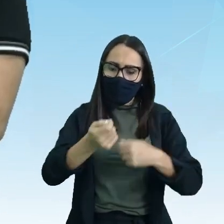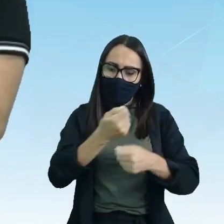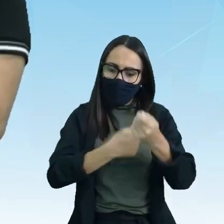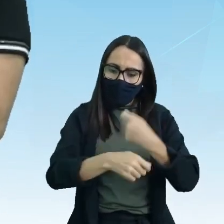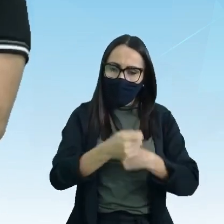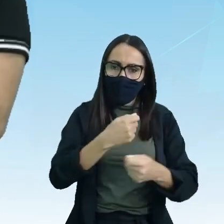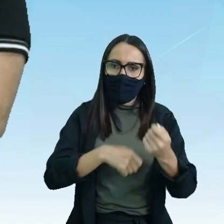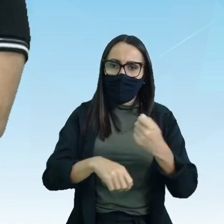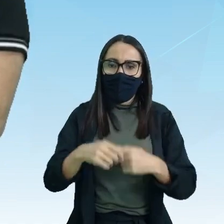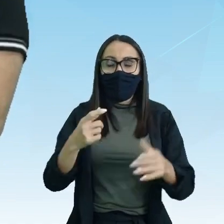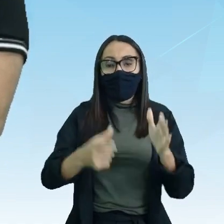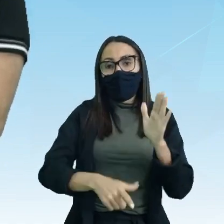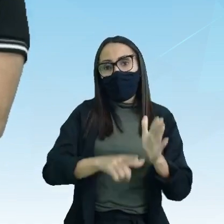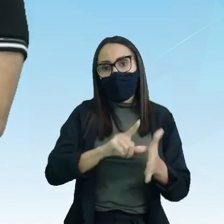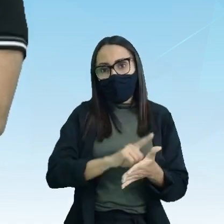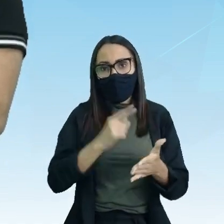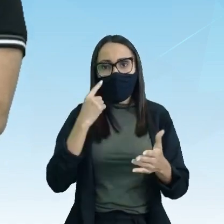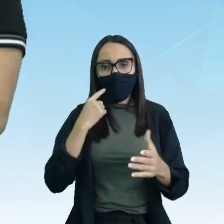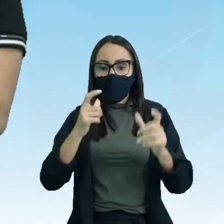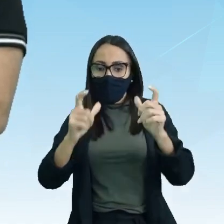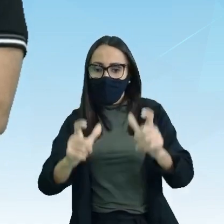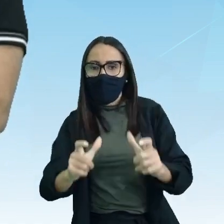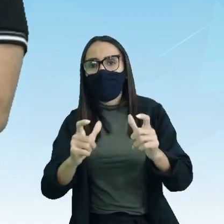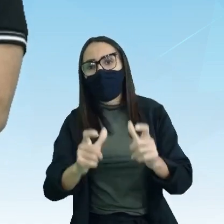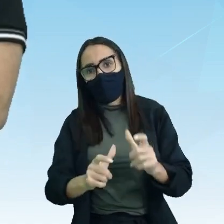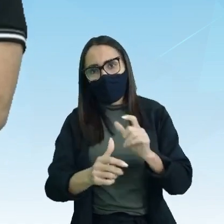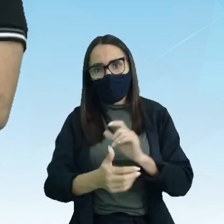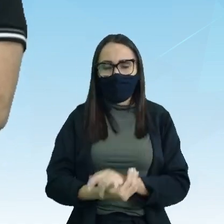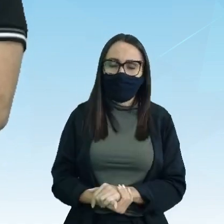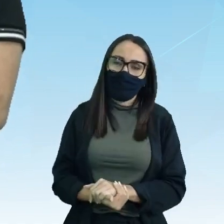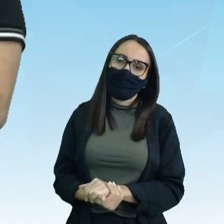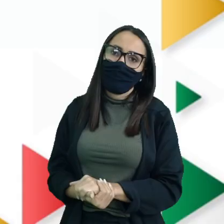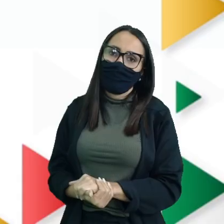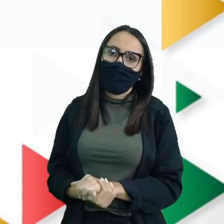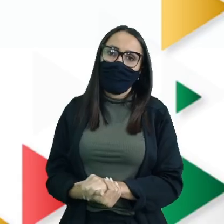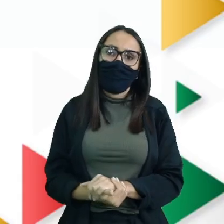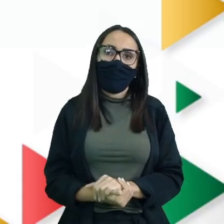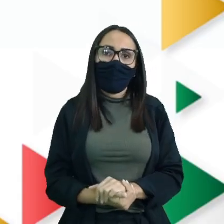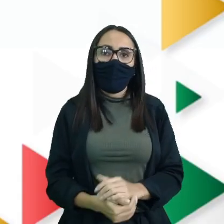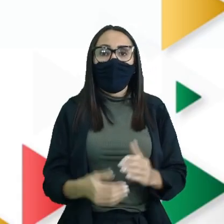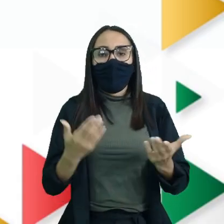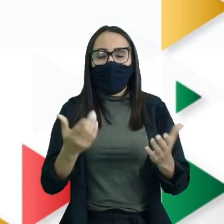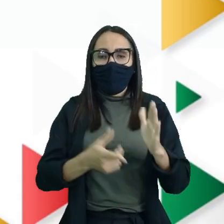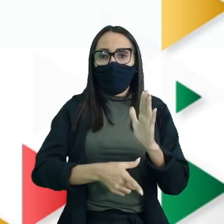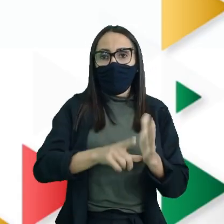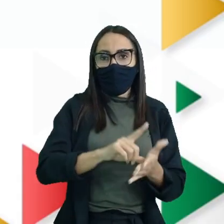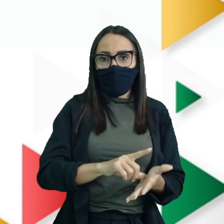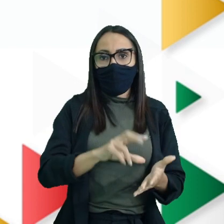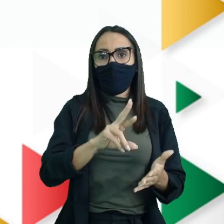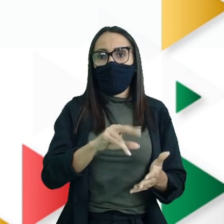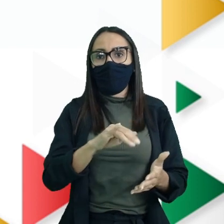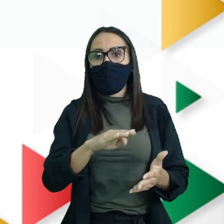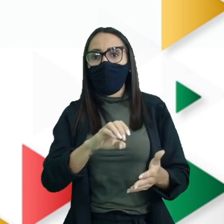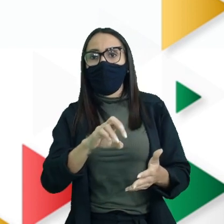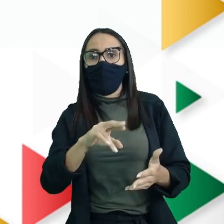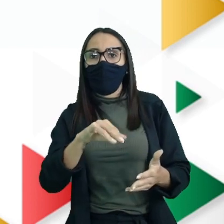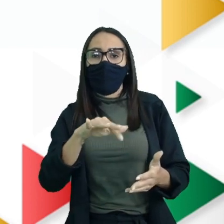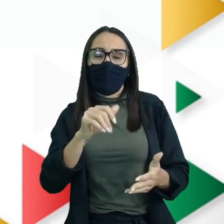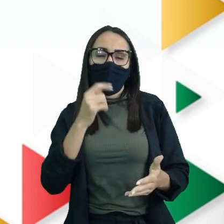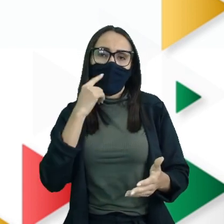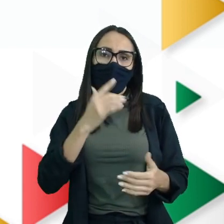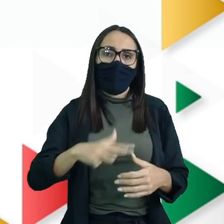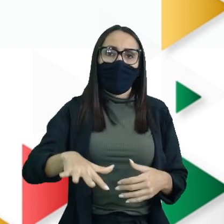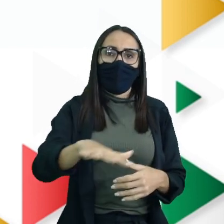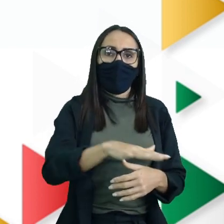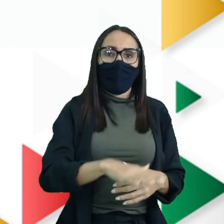começa antes do mercado. exatamente. Antes de tornar-se Ribeira de São José, O local era denominado Terreno